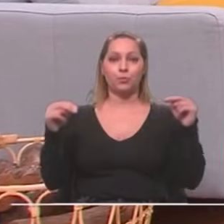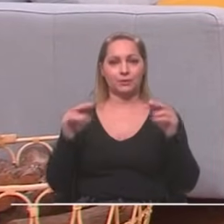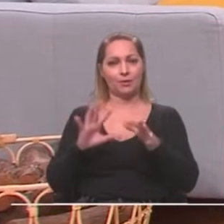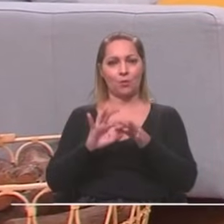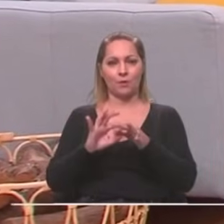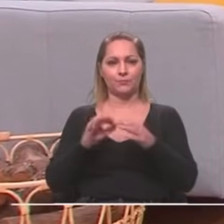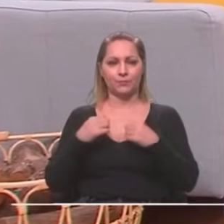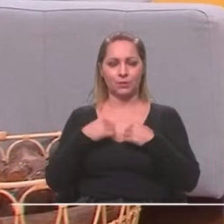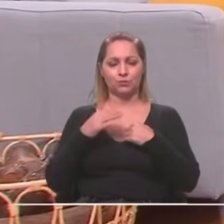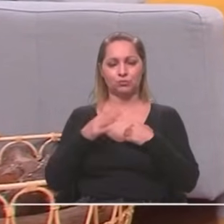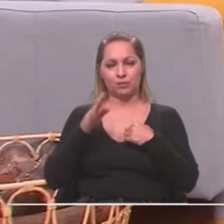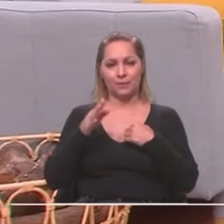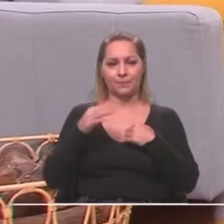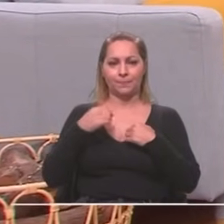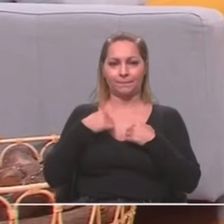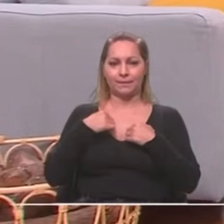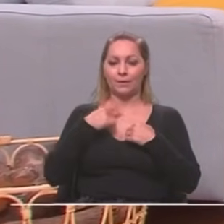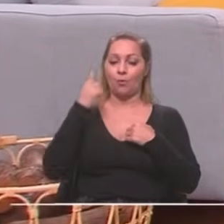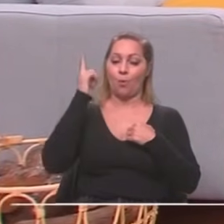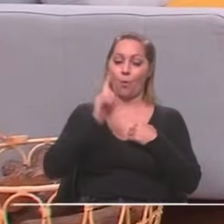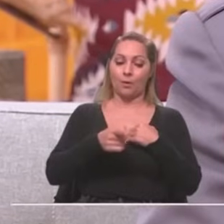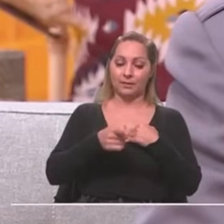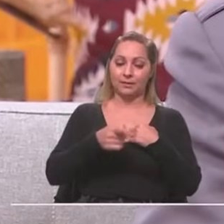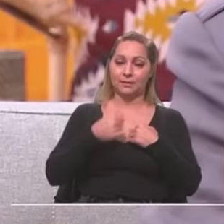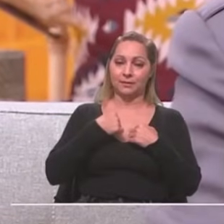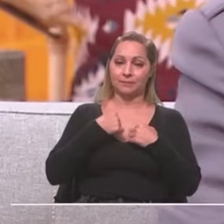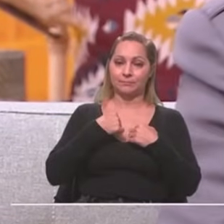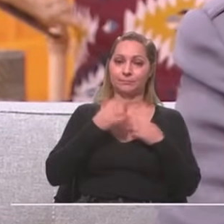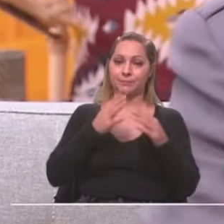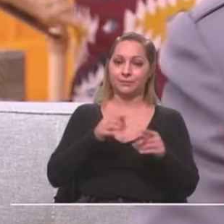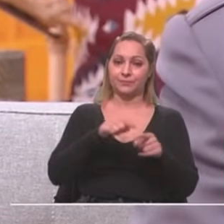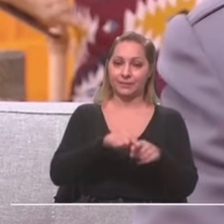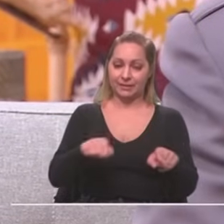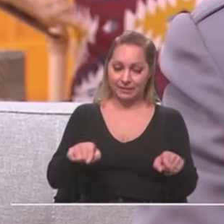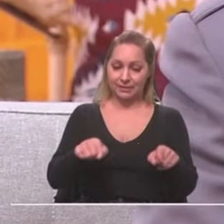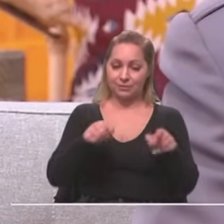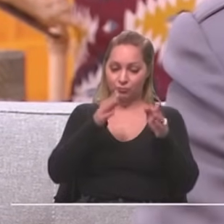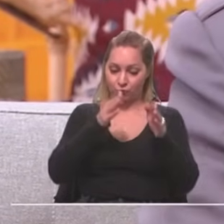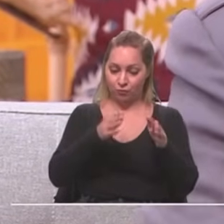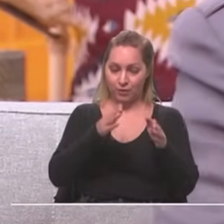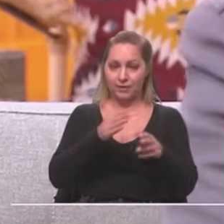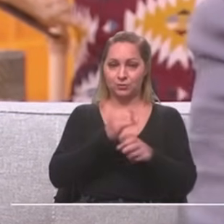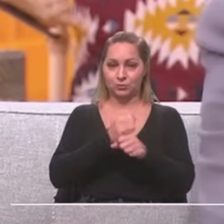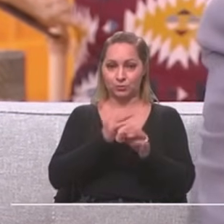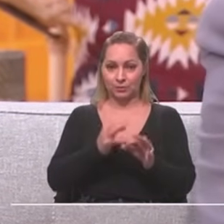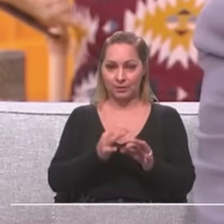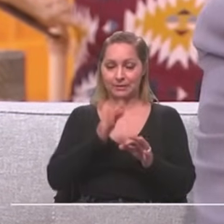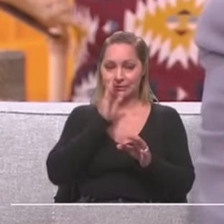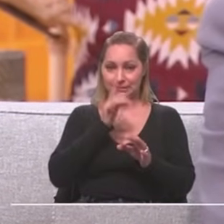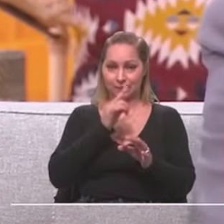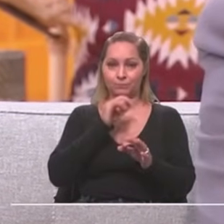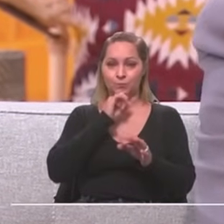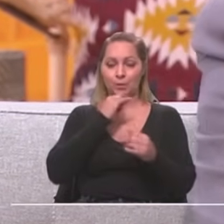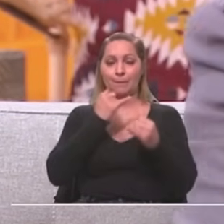Eu já tive essas situações em que temos que dar ordens e eles têm que estar focados naquilo que vão fazer, senão pomos em perigo tanto